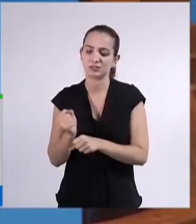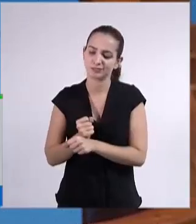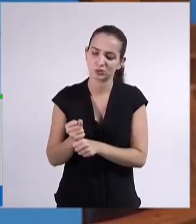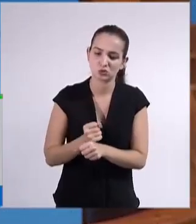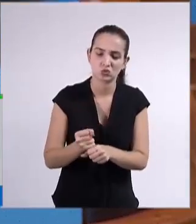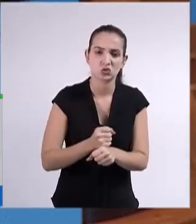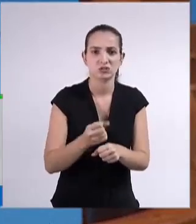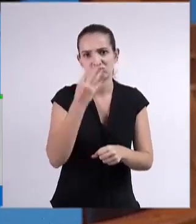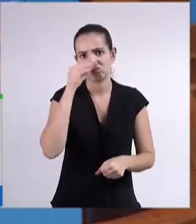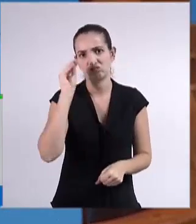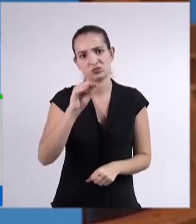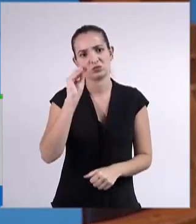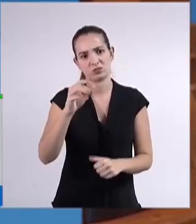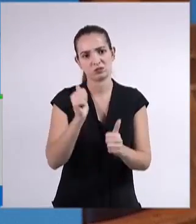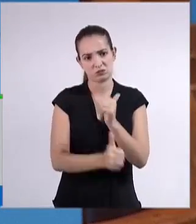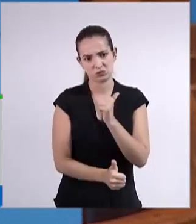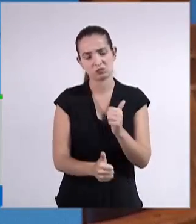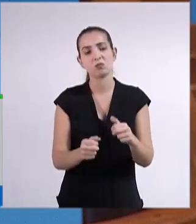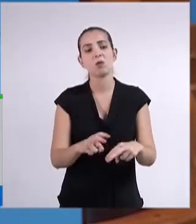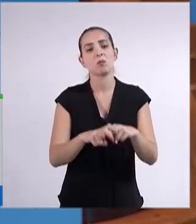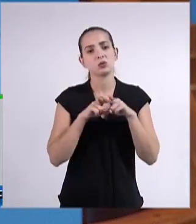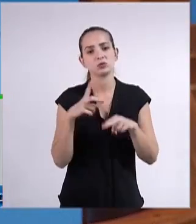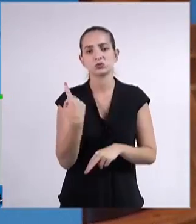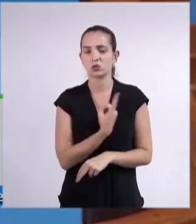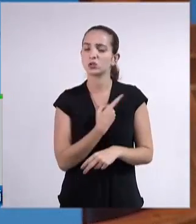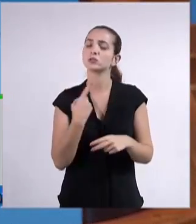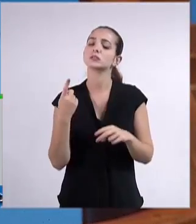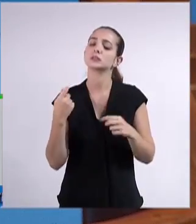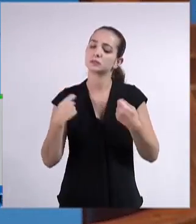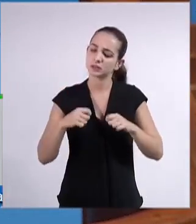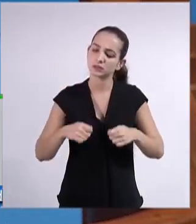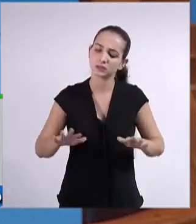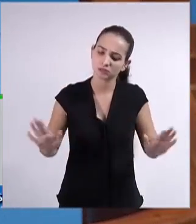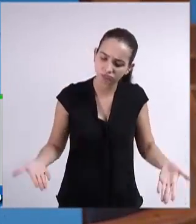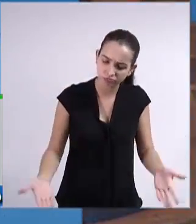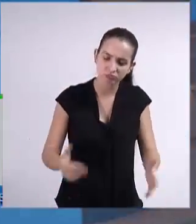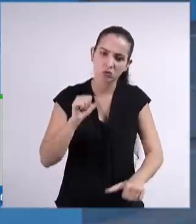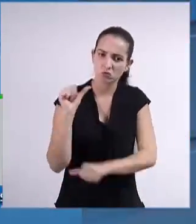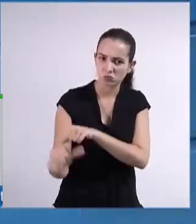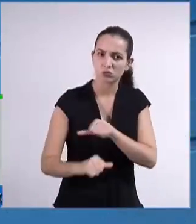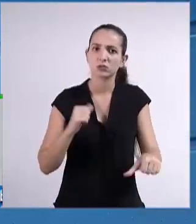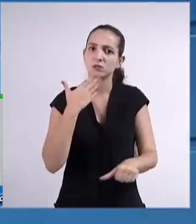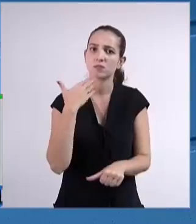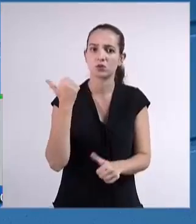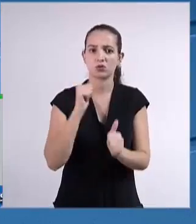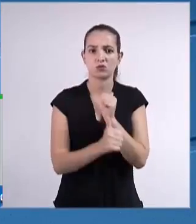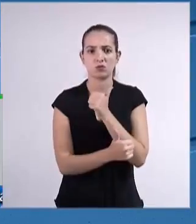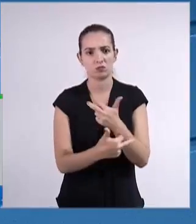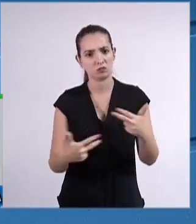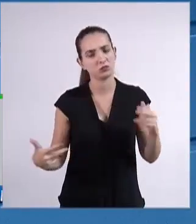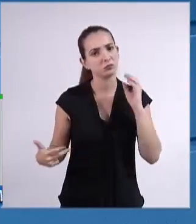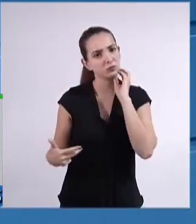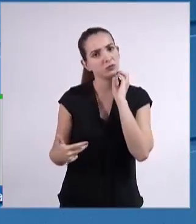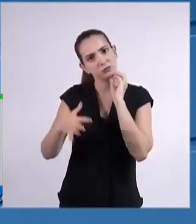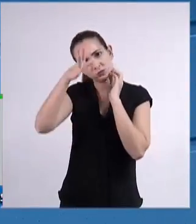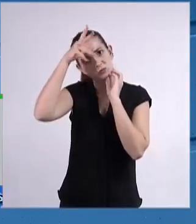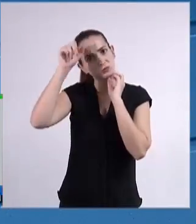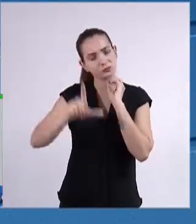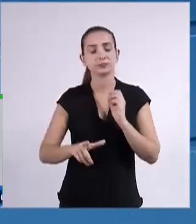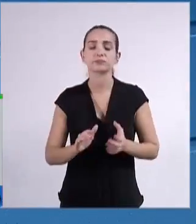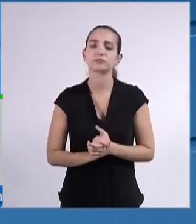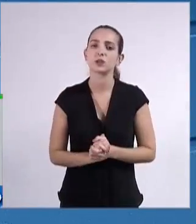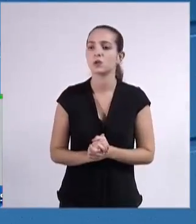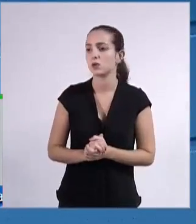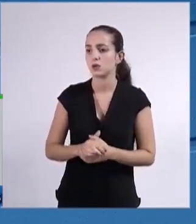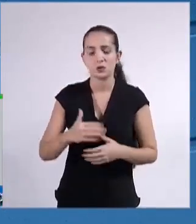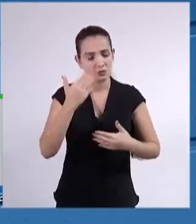desejar. E isso precisa de mudança. Honre, nobre colega, deputado Neno Razuc. Obrigado pela parte, deputado Evander.